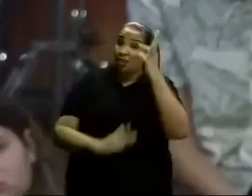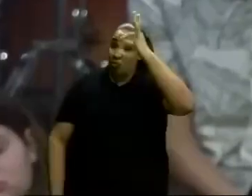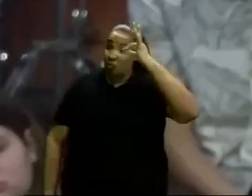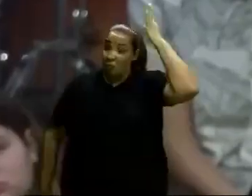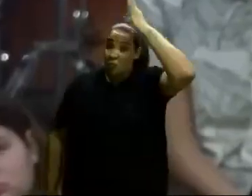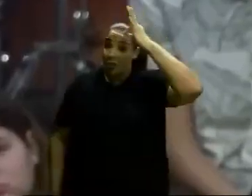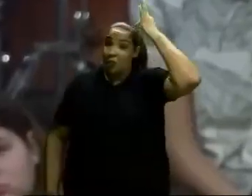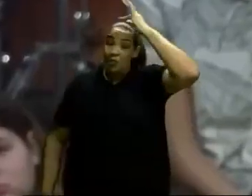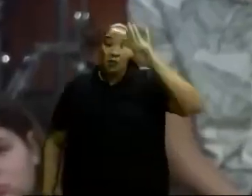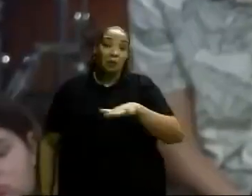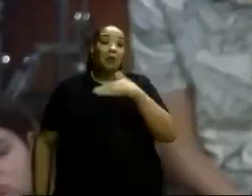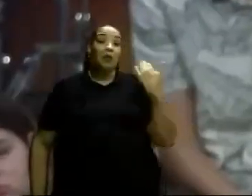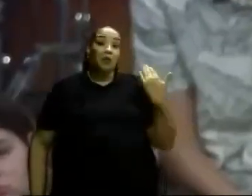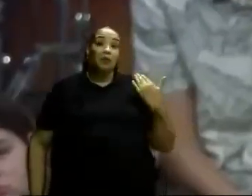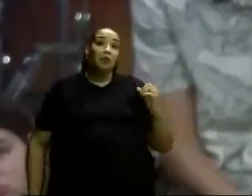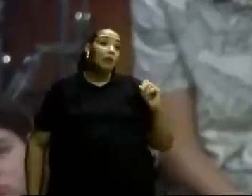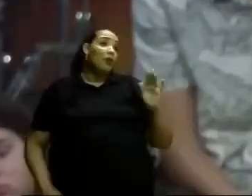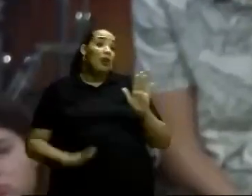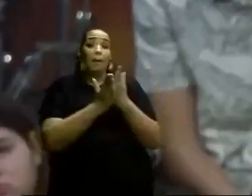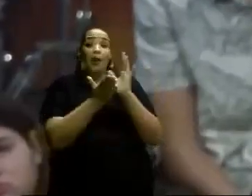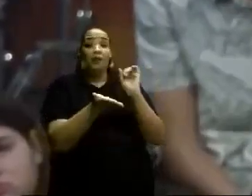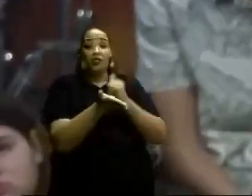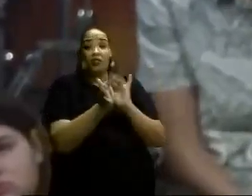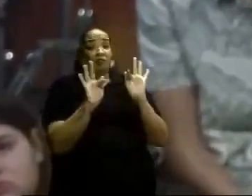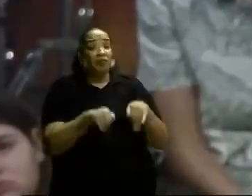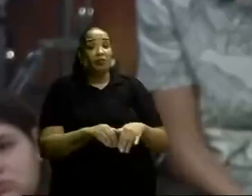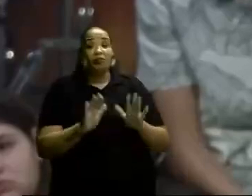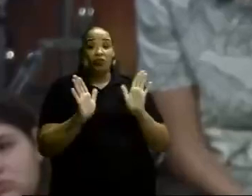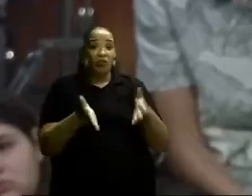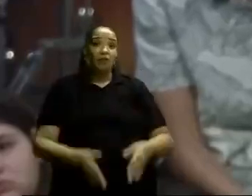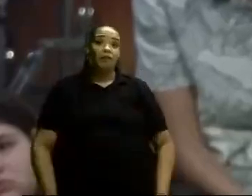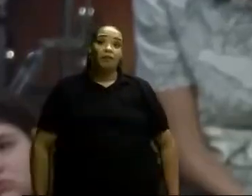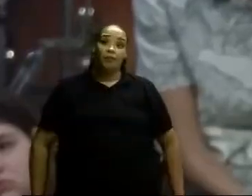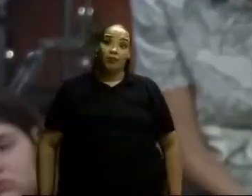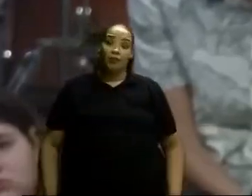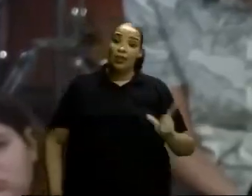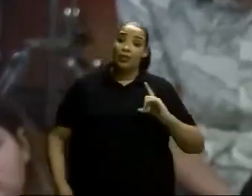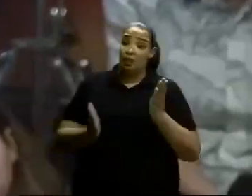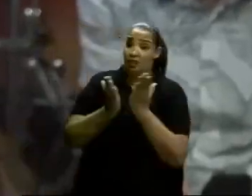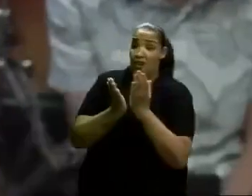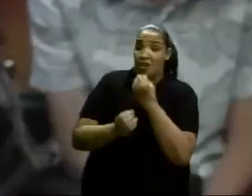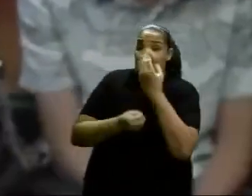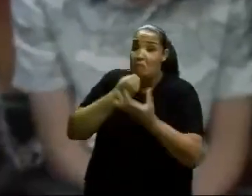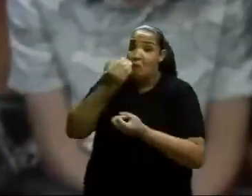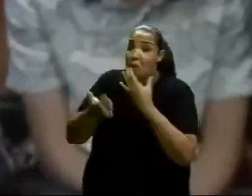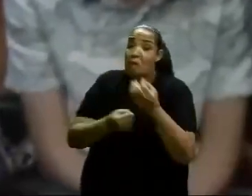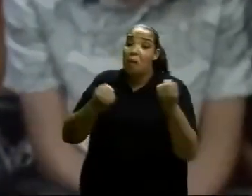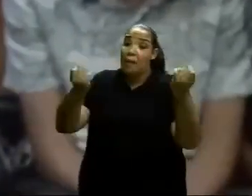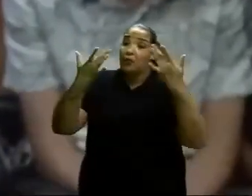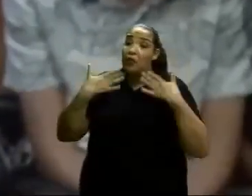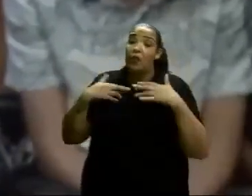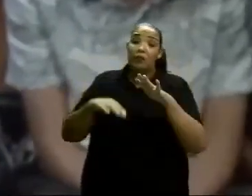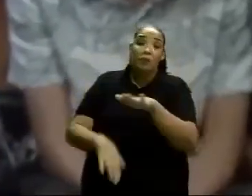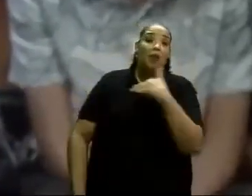Santo morreu. Morreu porque a palavra já tinha se cumprido. Tem muito crente bom, santo e abençoado que morreu. E